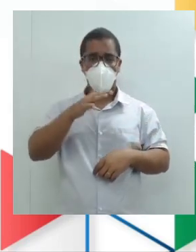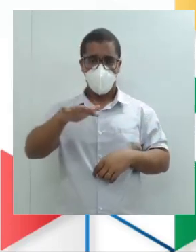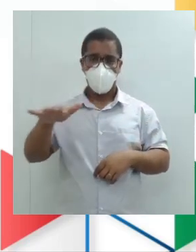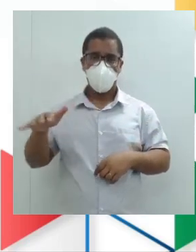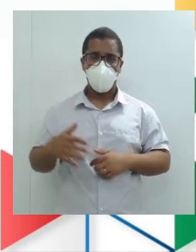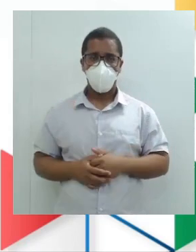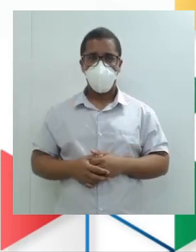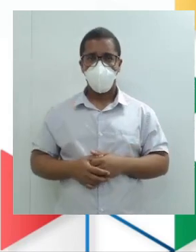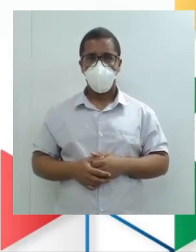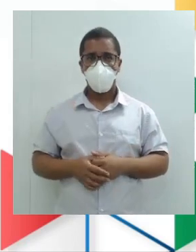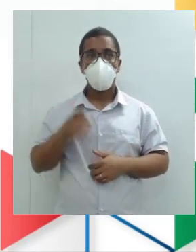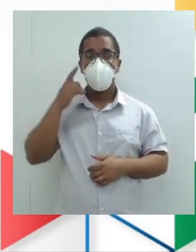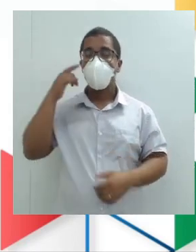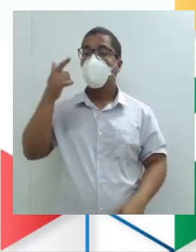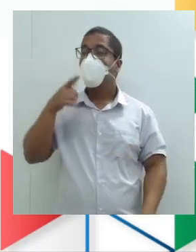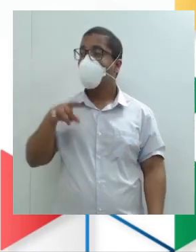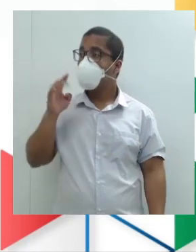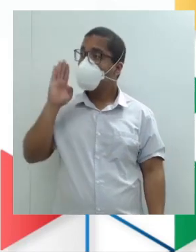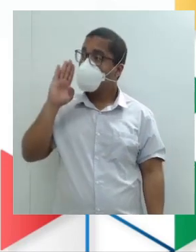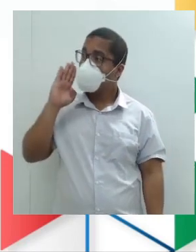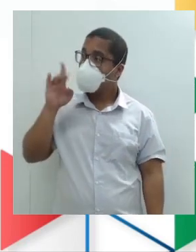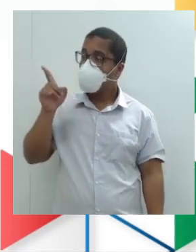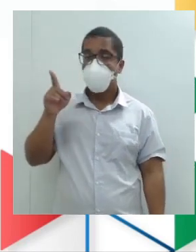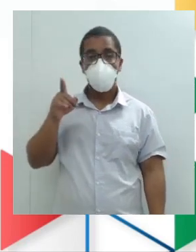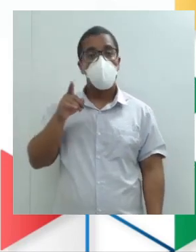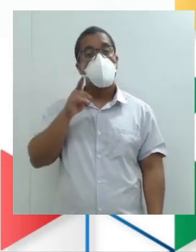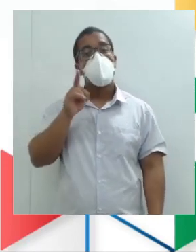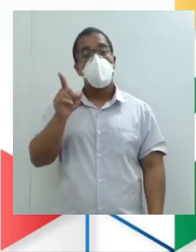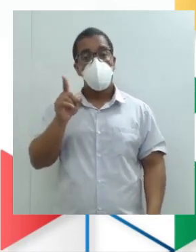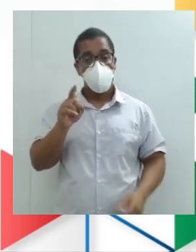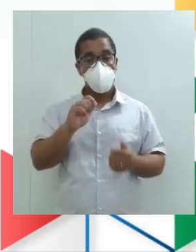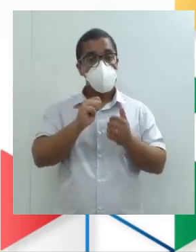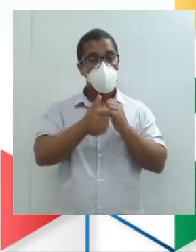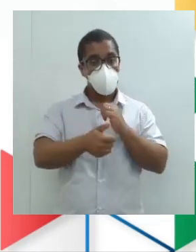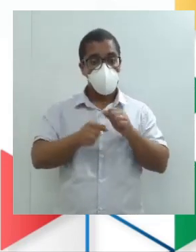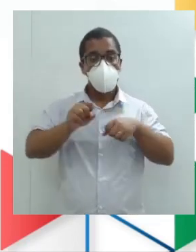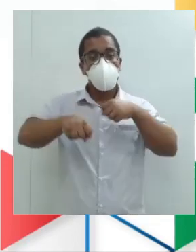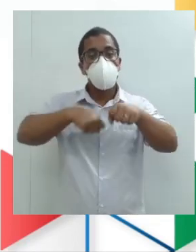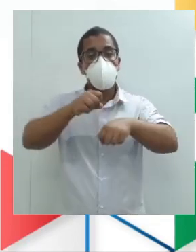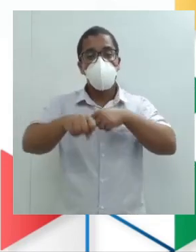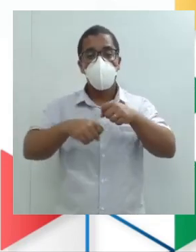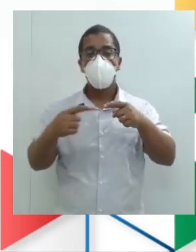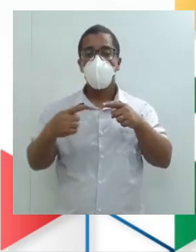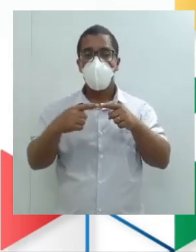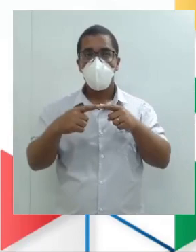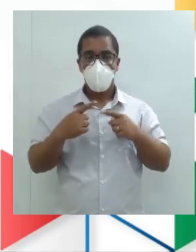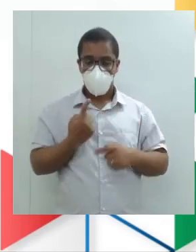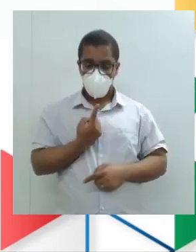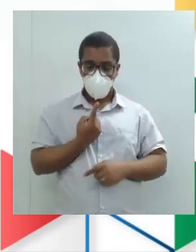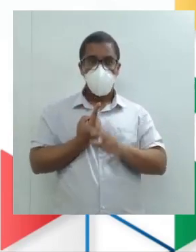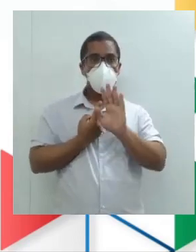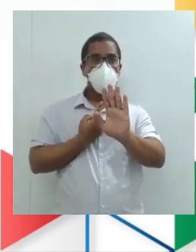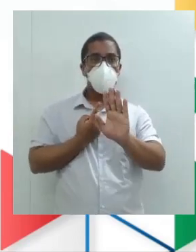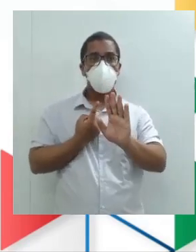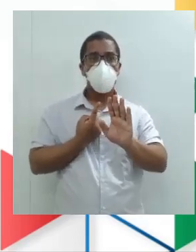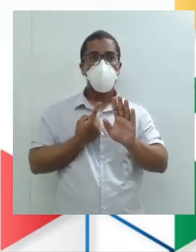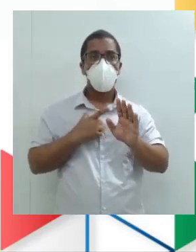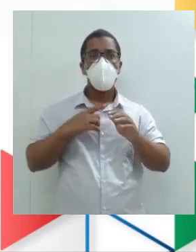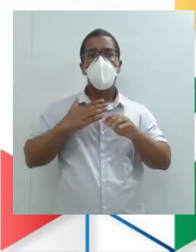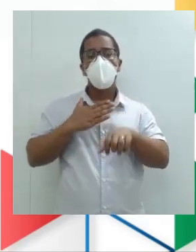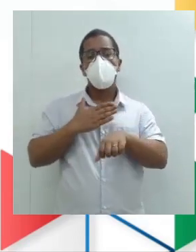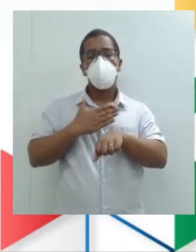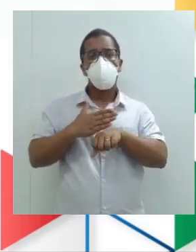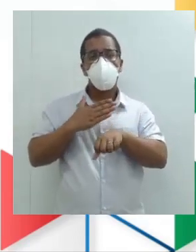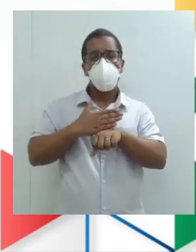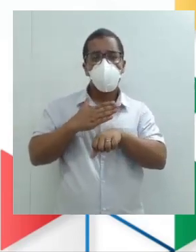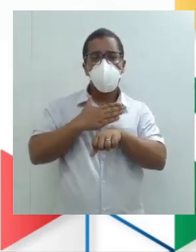Olha outra imagem bem legal, que teoricamente o esporte ciclismo seria individual, mas numa prática de lazer